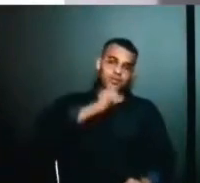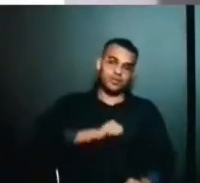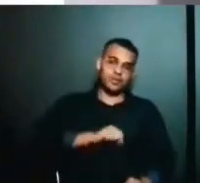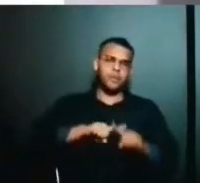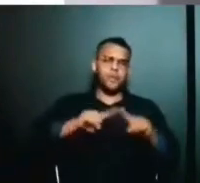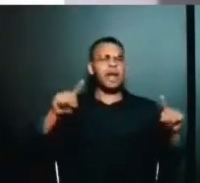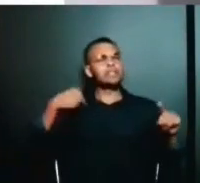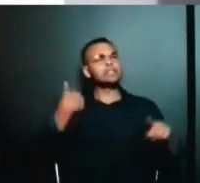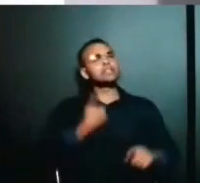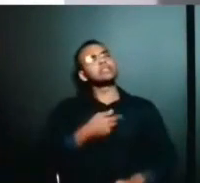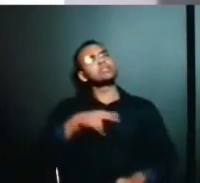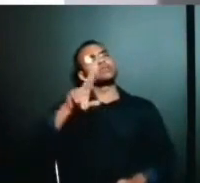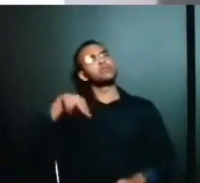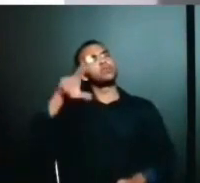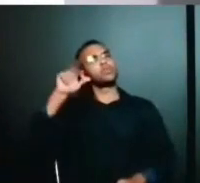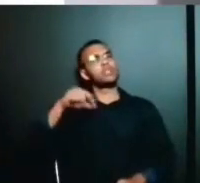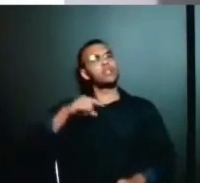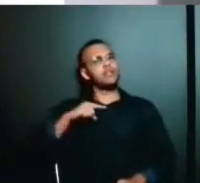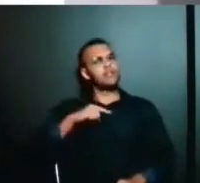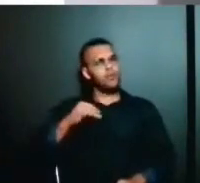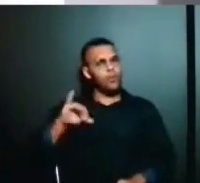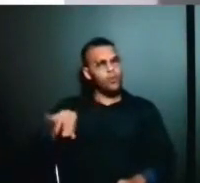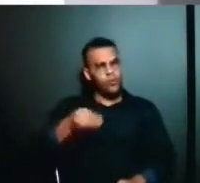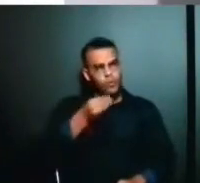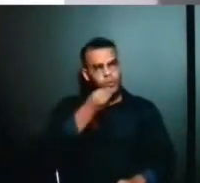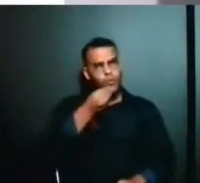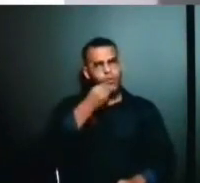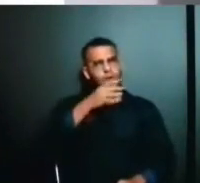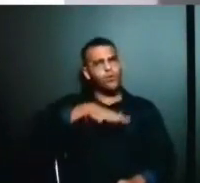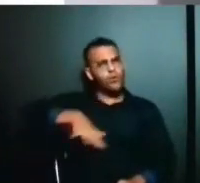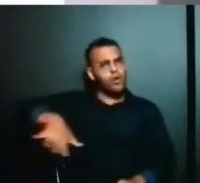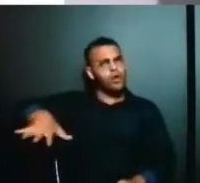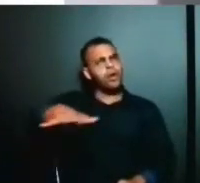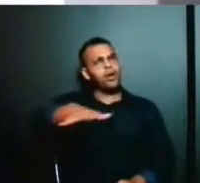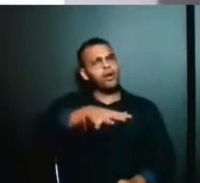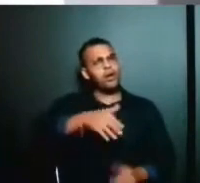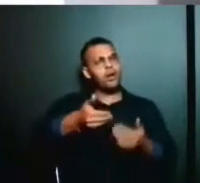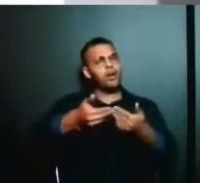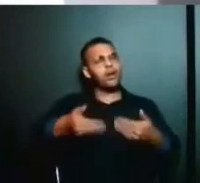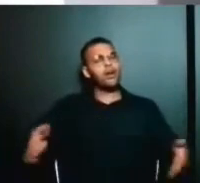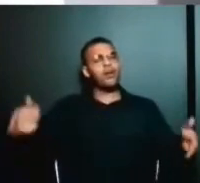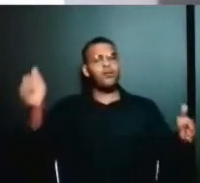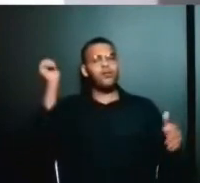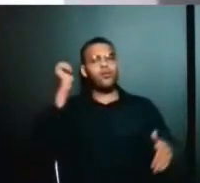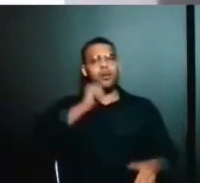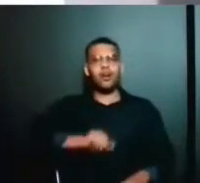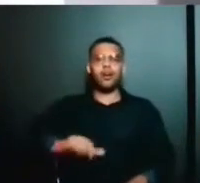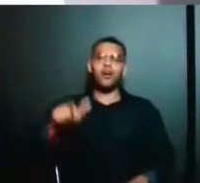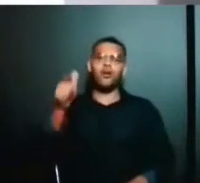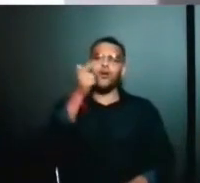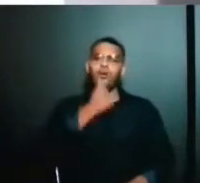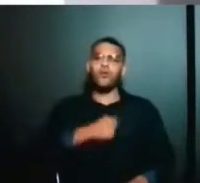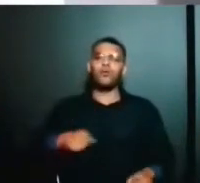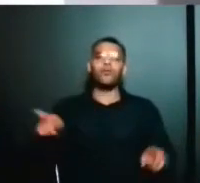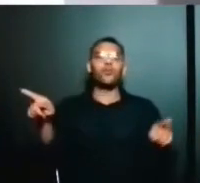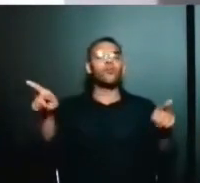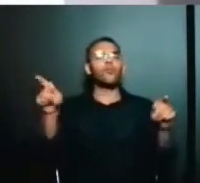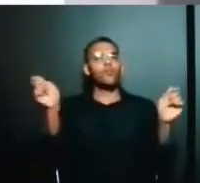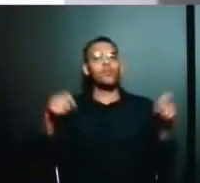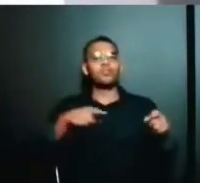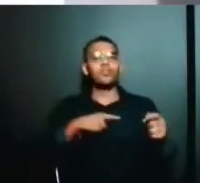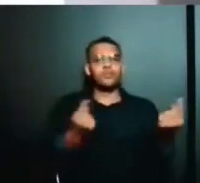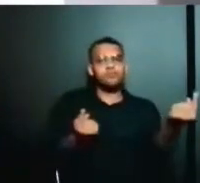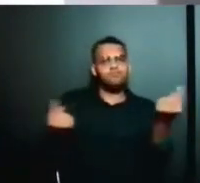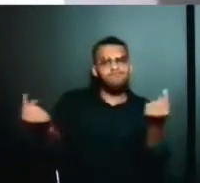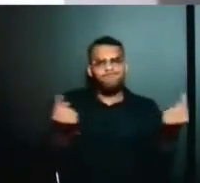nós nunca tivemos tantas oportunidades, um mercado tão aberto para que homens e mulheres possam concorrer para